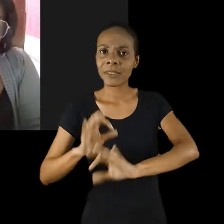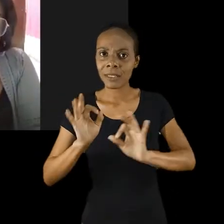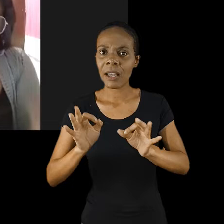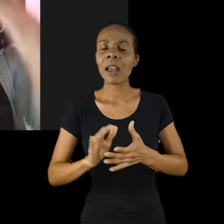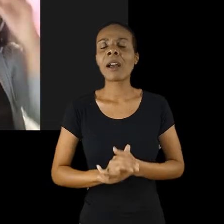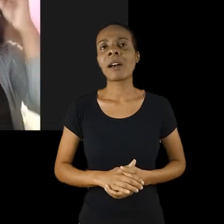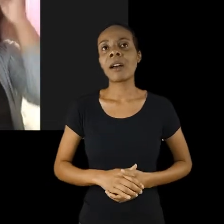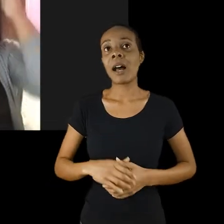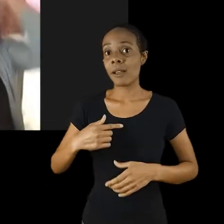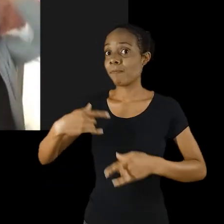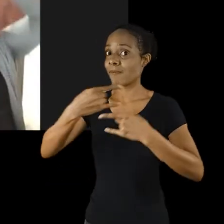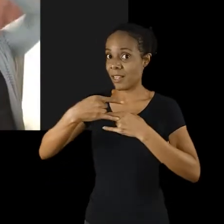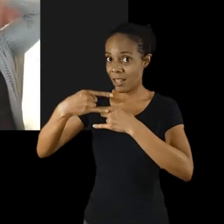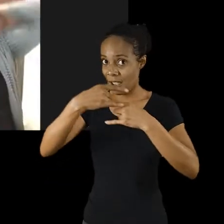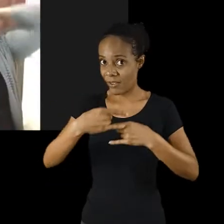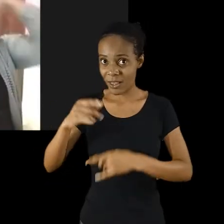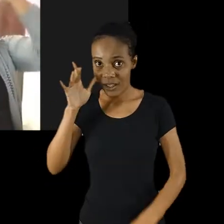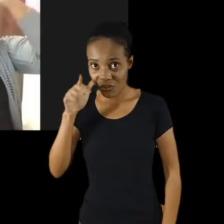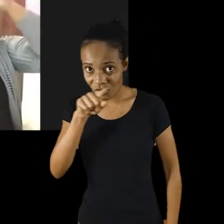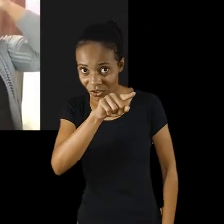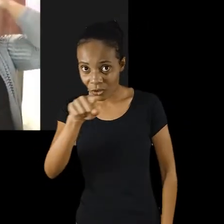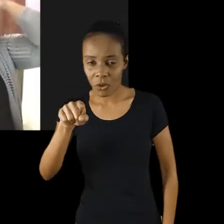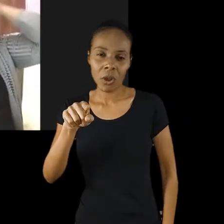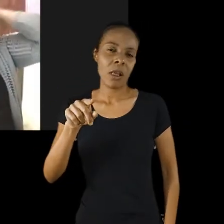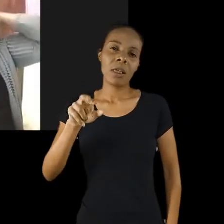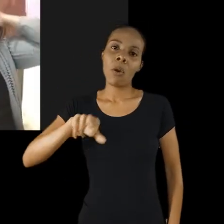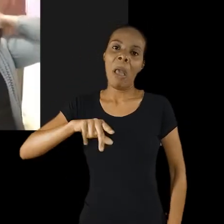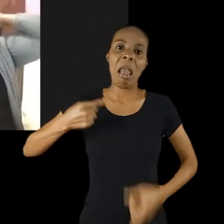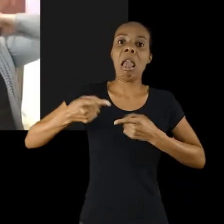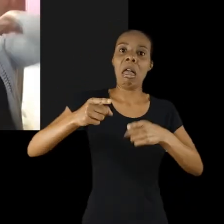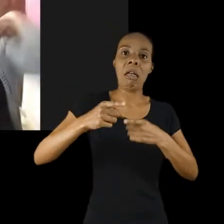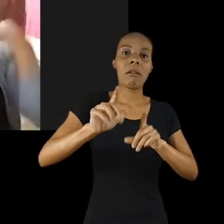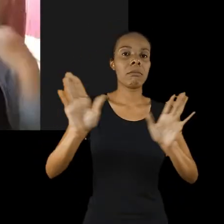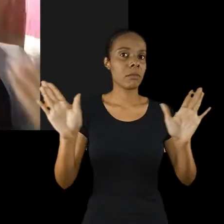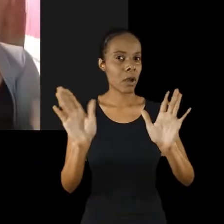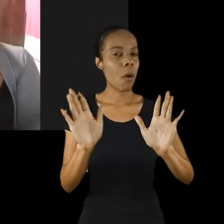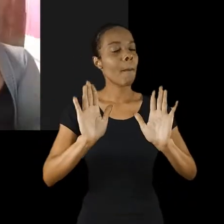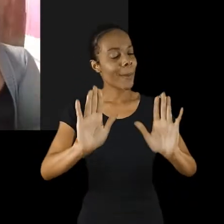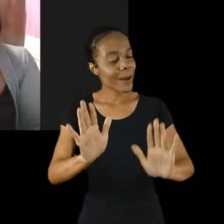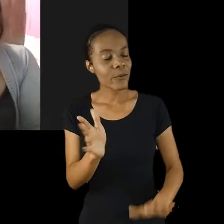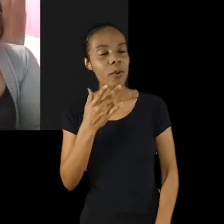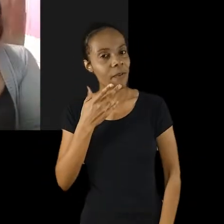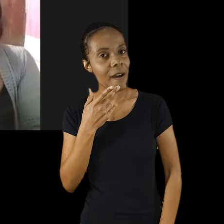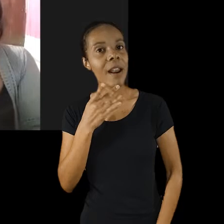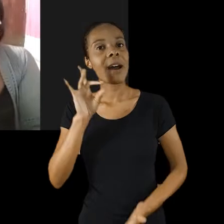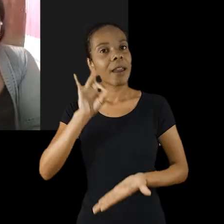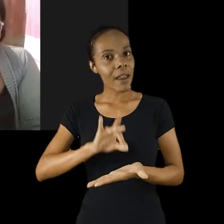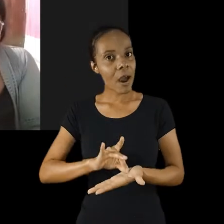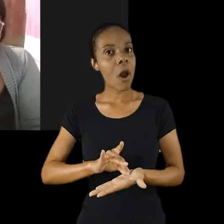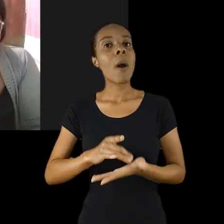essa pessoa estiver aí vendo a live, meu amigo, não é ofensa não, tá? Mas assim, vou te falar o babado que aconteceu, que eu fiquei